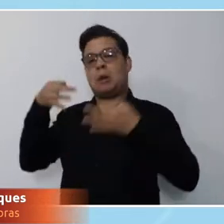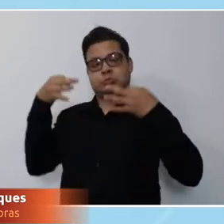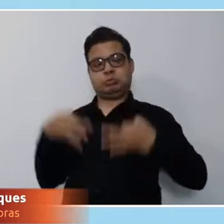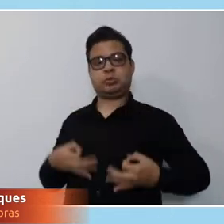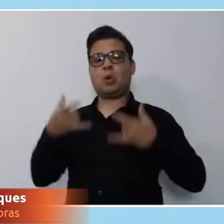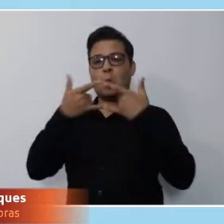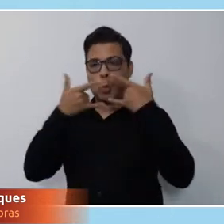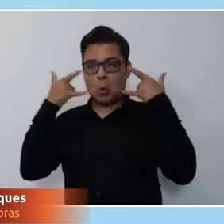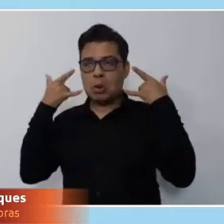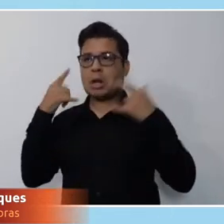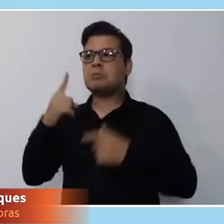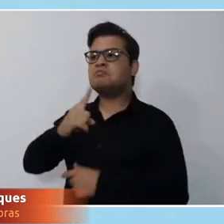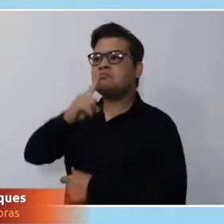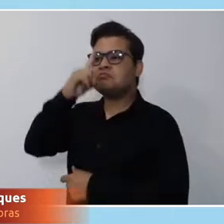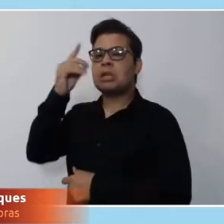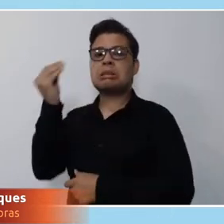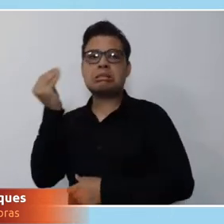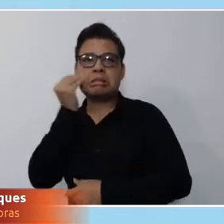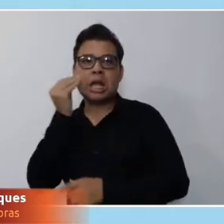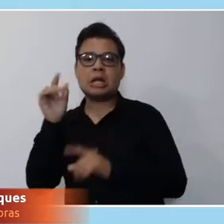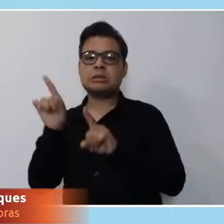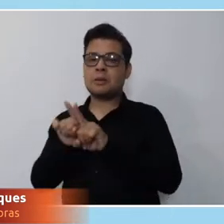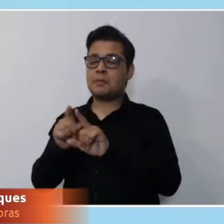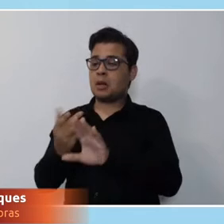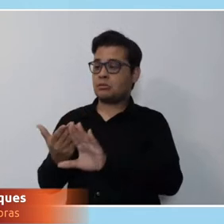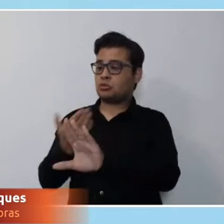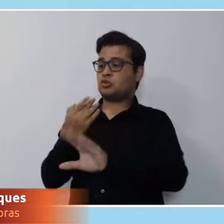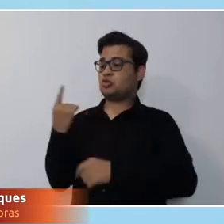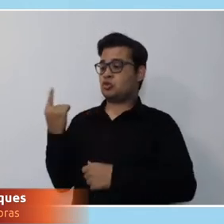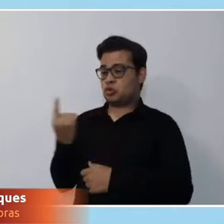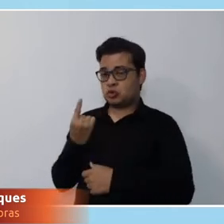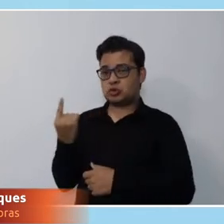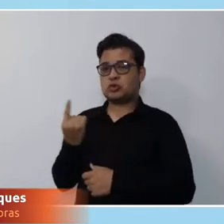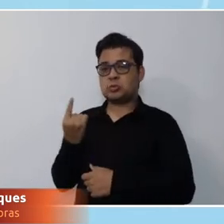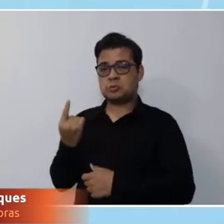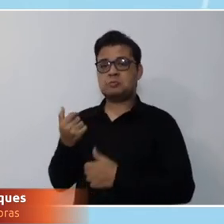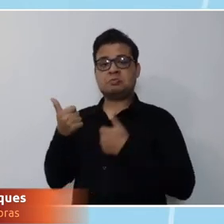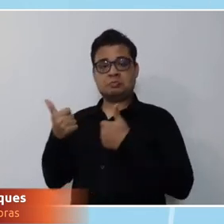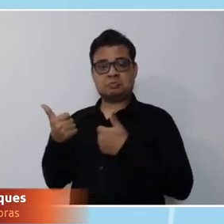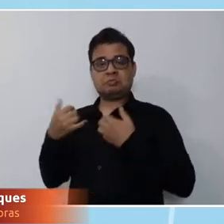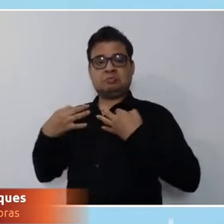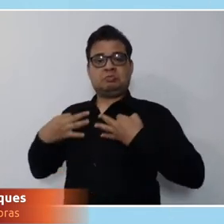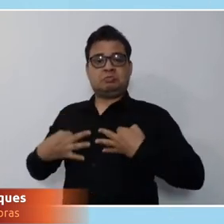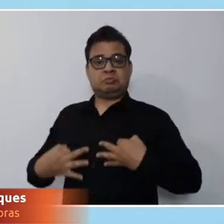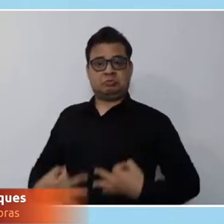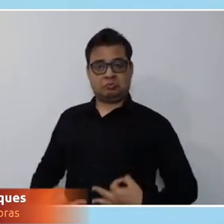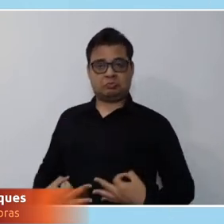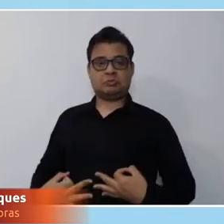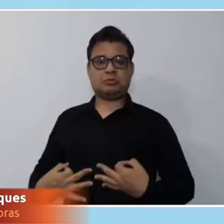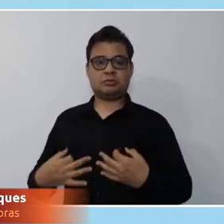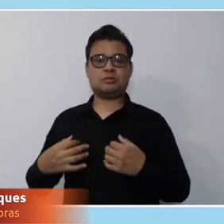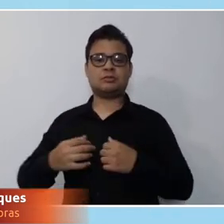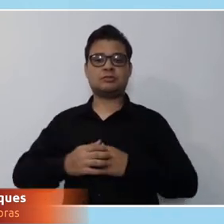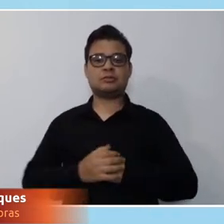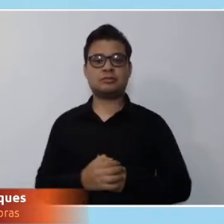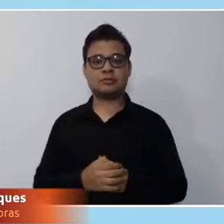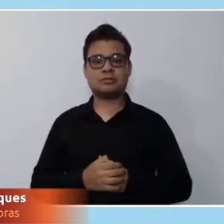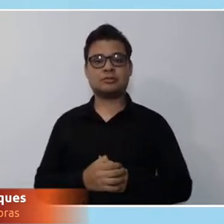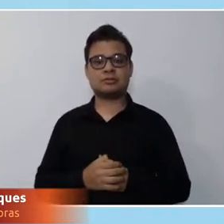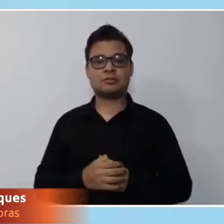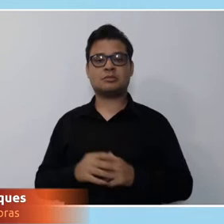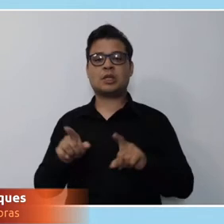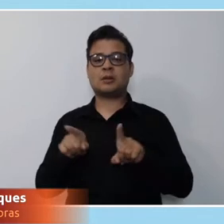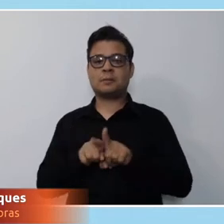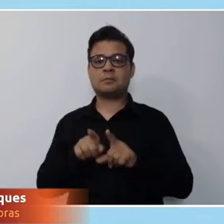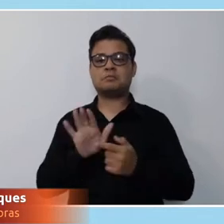teste, se manteve isolado para poder visitar o presidente Putin, e também há um ideário muito da masculinidade,